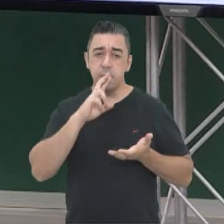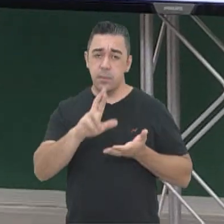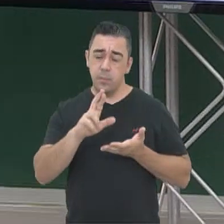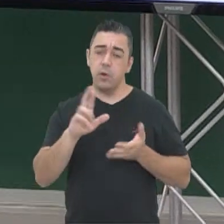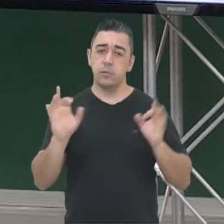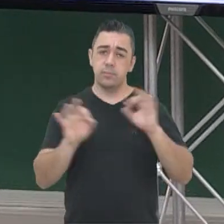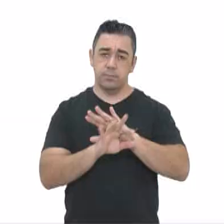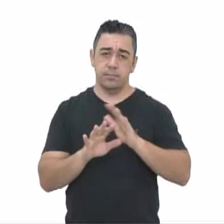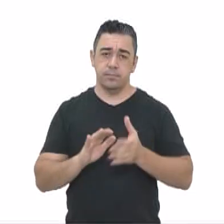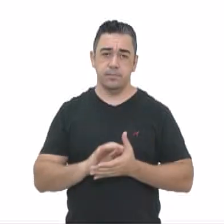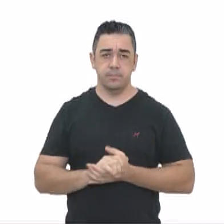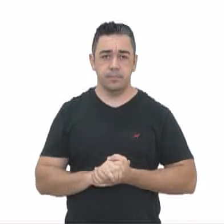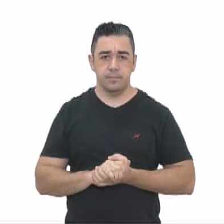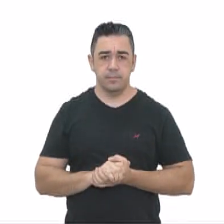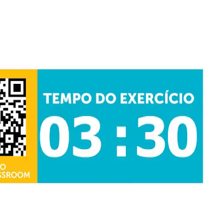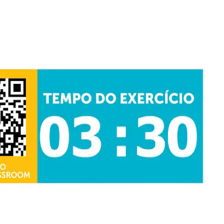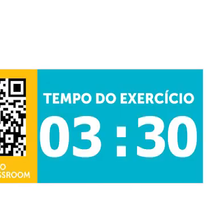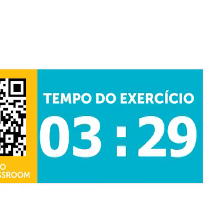resolução desse exercício.